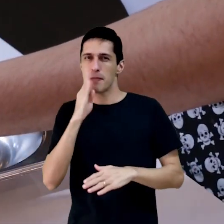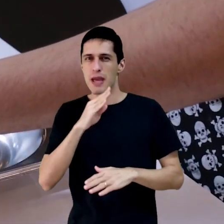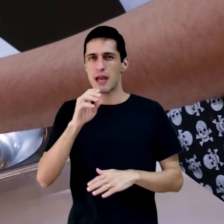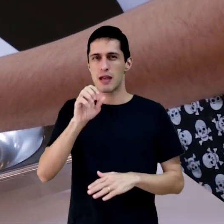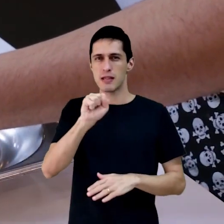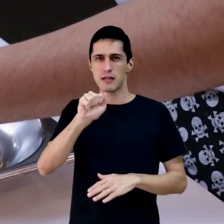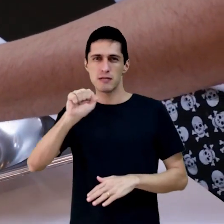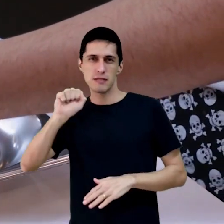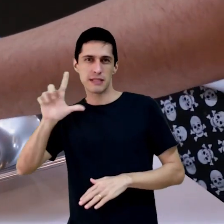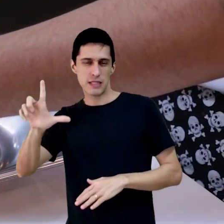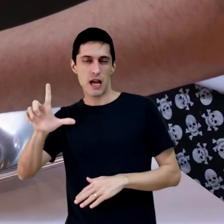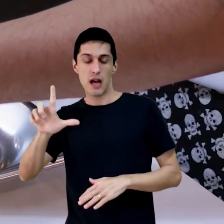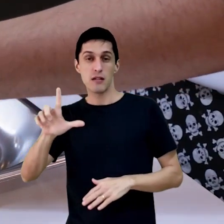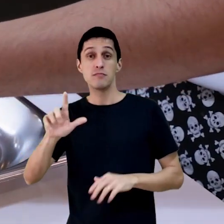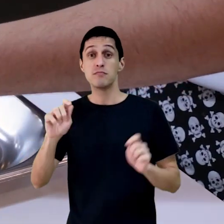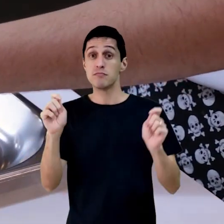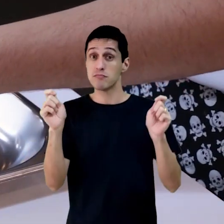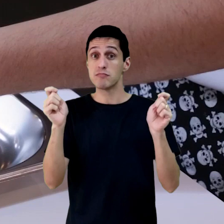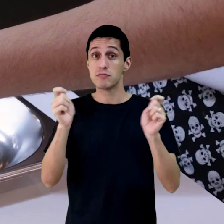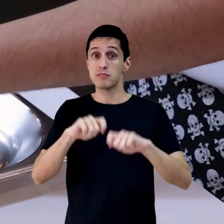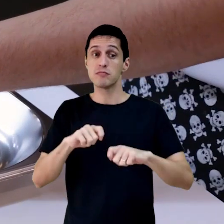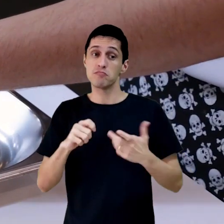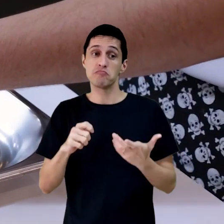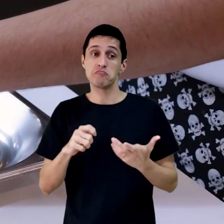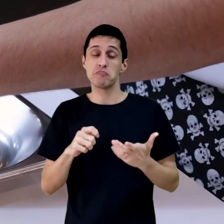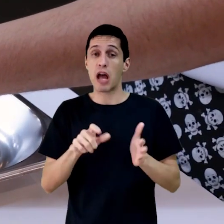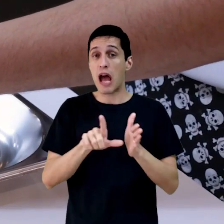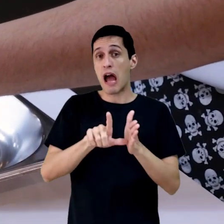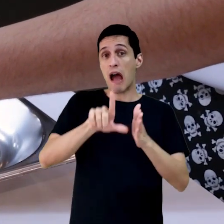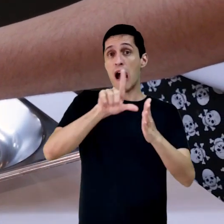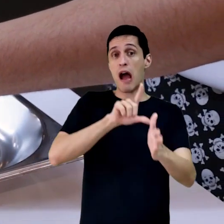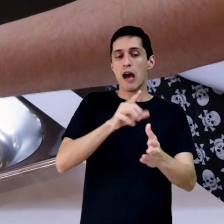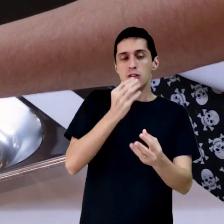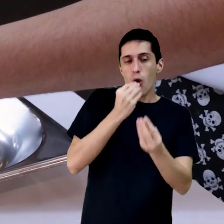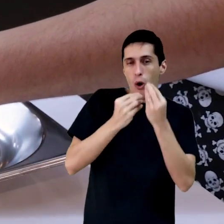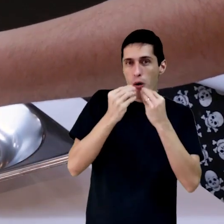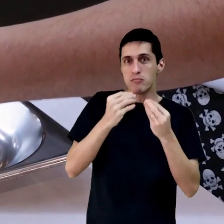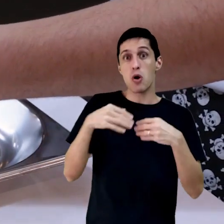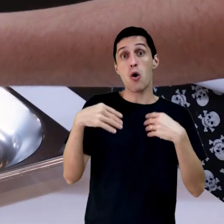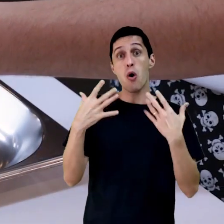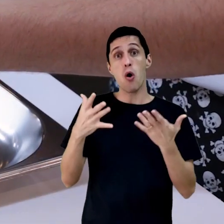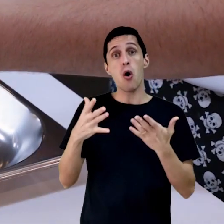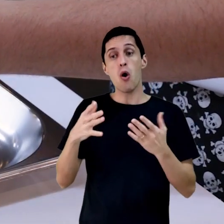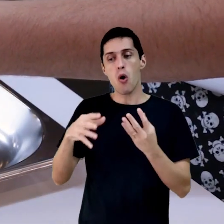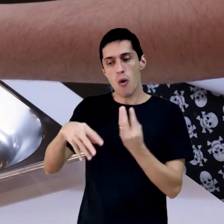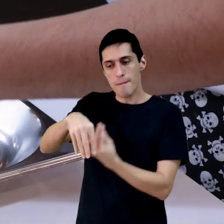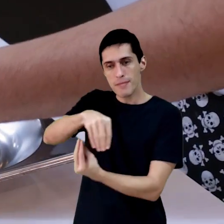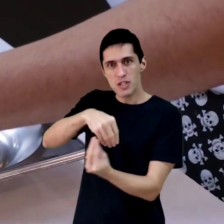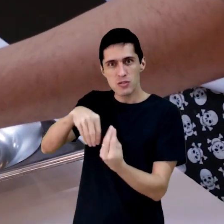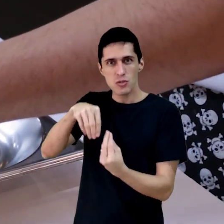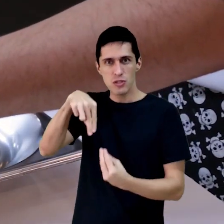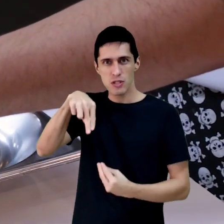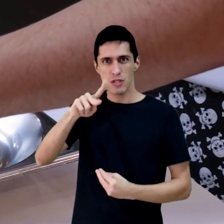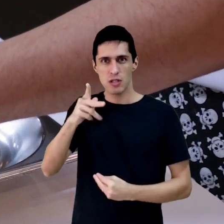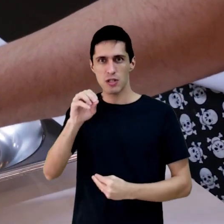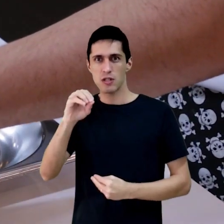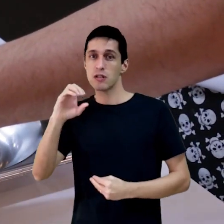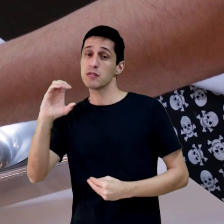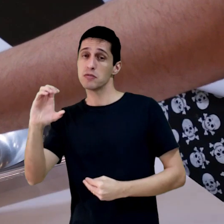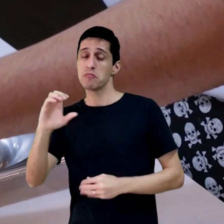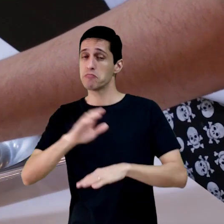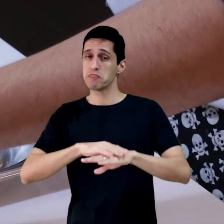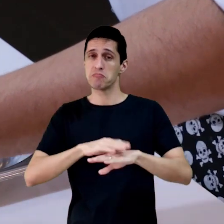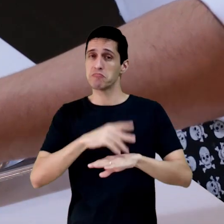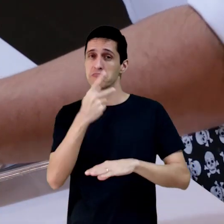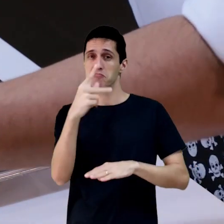Serve tanto como tira-gosto ou para se colocar junto com a preparação do nhoque. Aí fica a